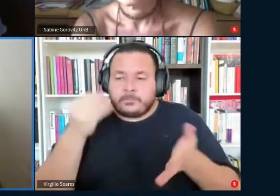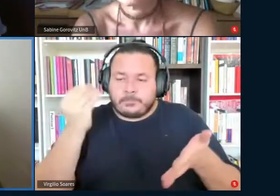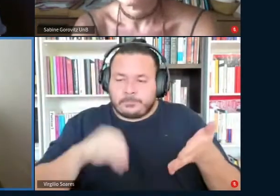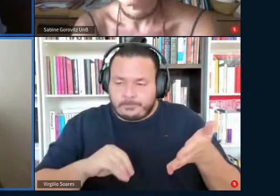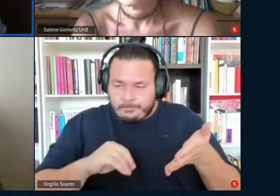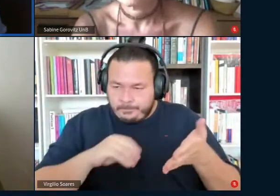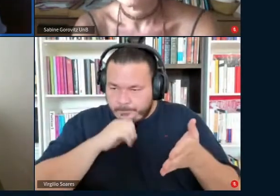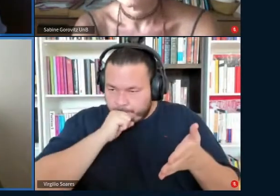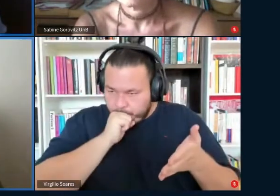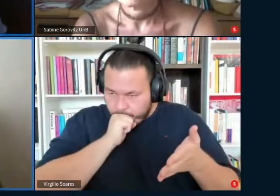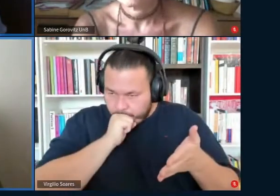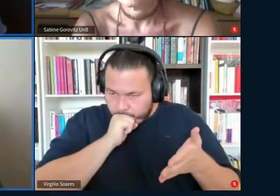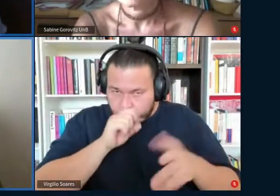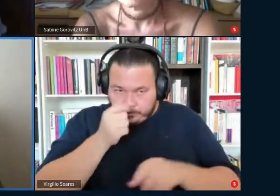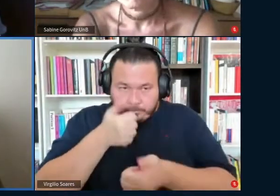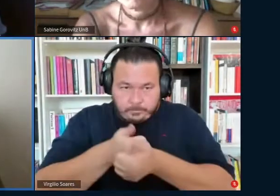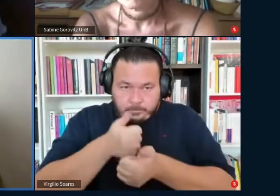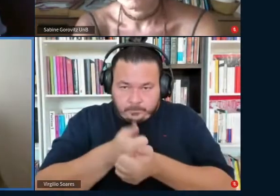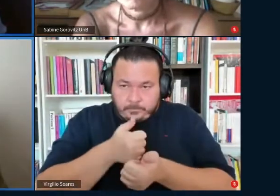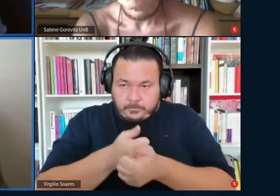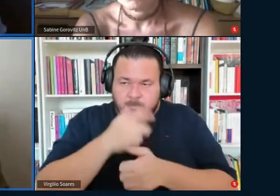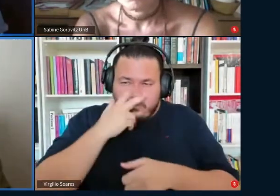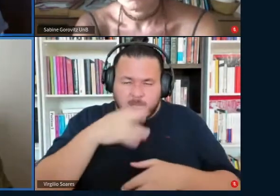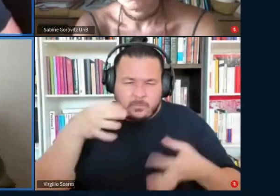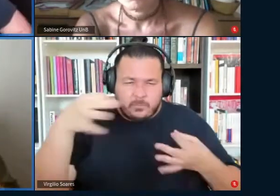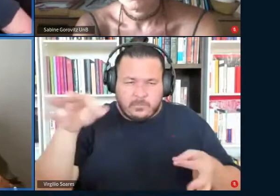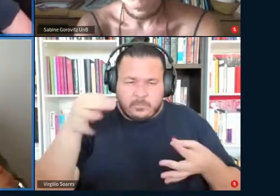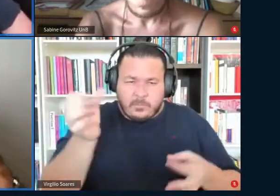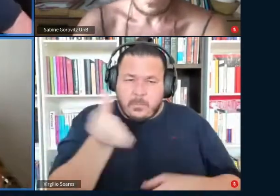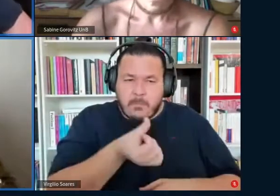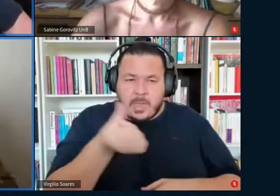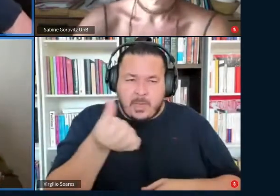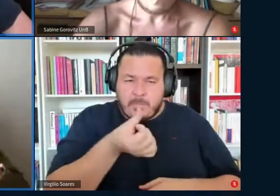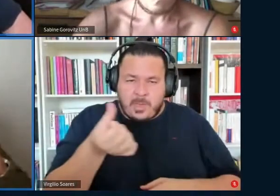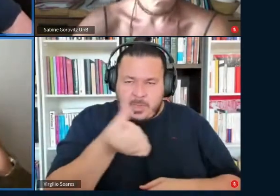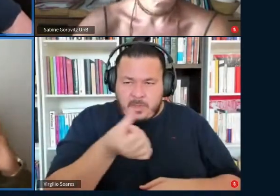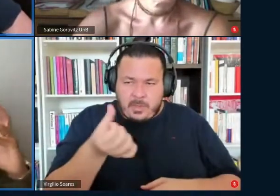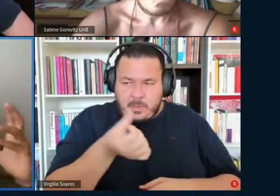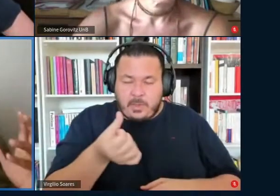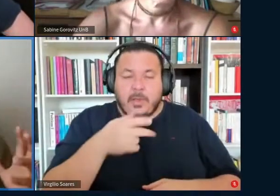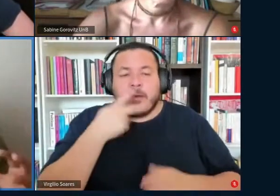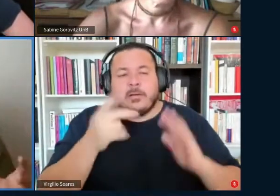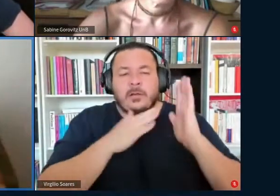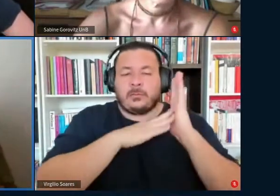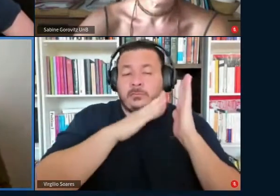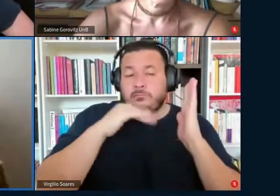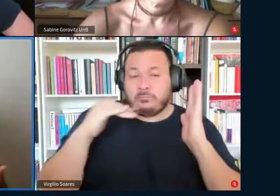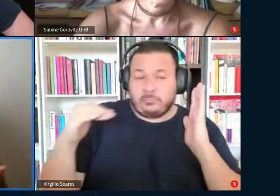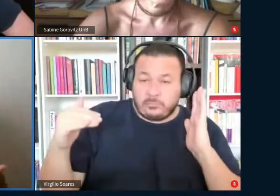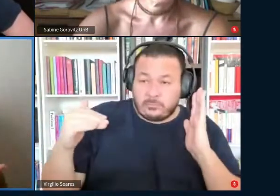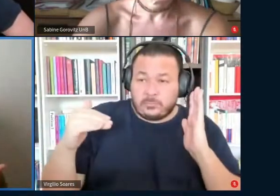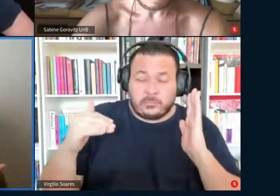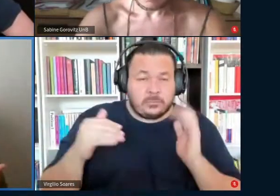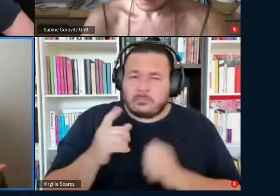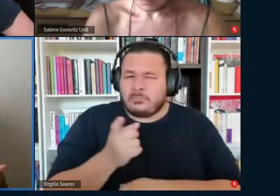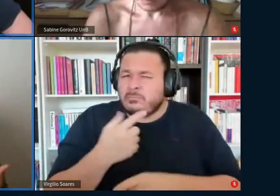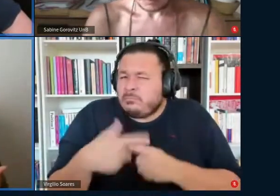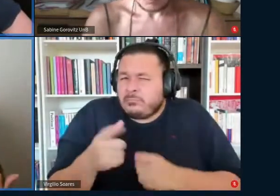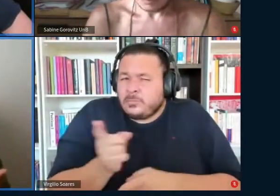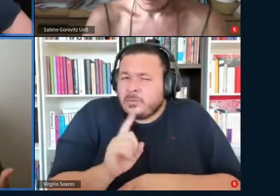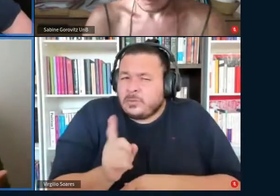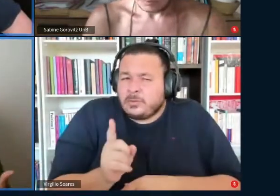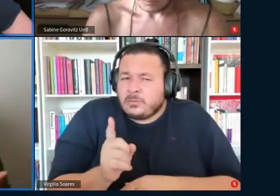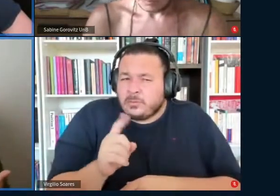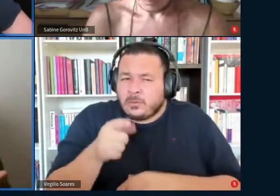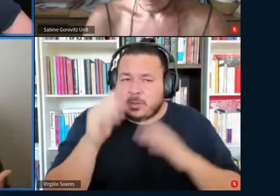coloca, que acho que foi na página 66, das questões da estética e tal. Por que não? Você